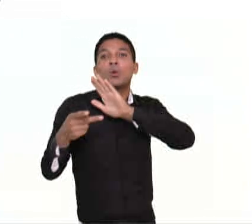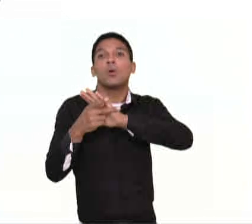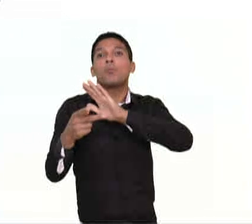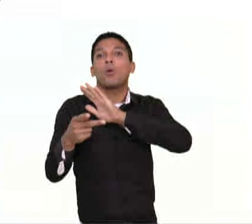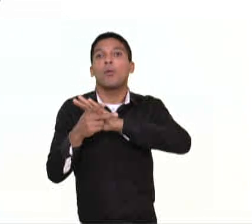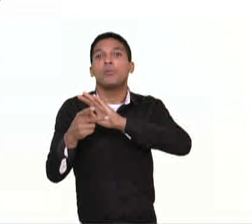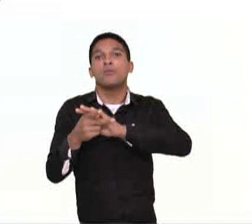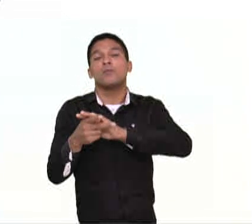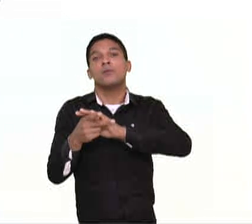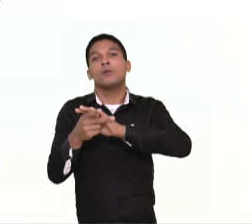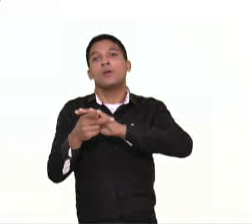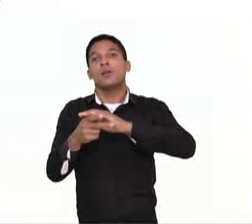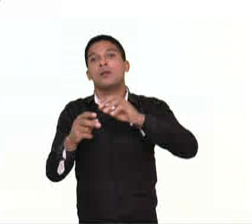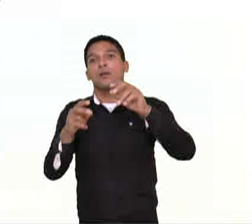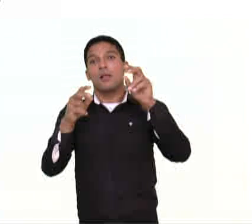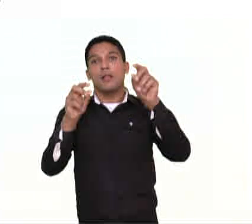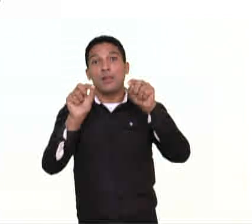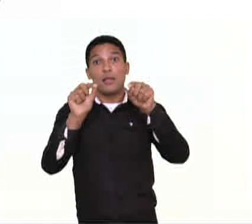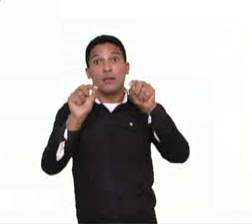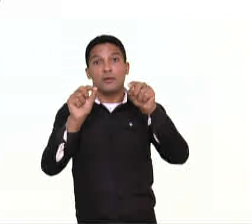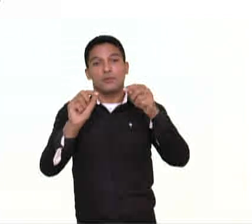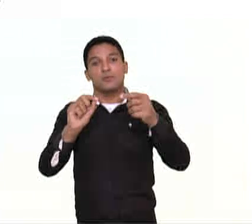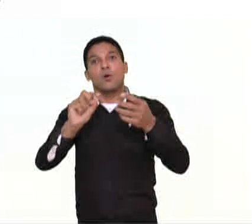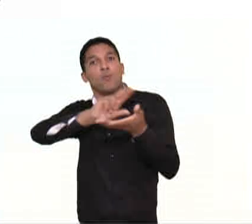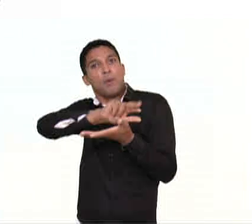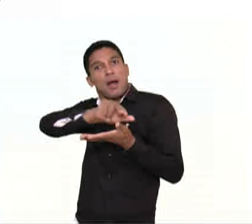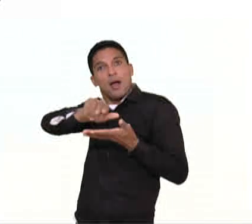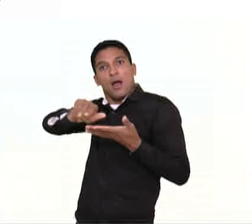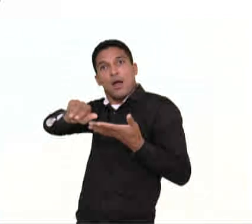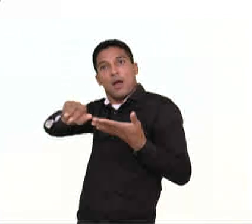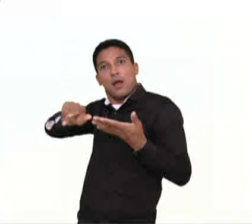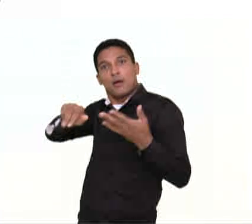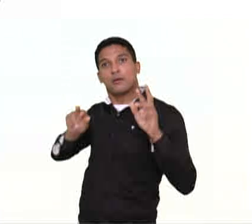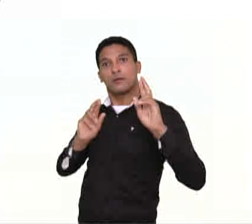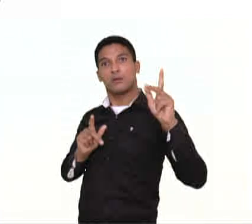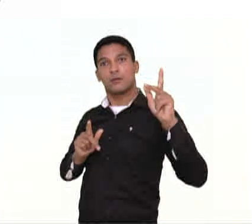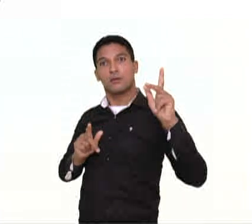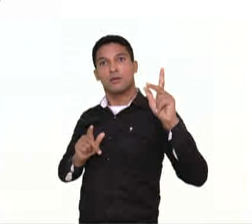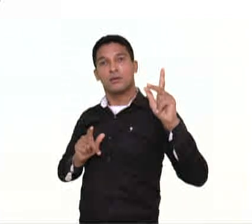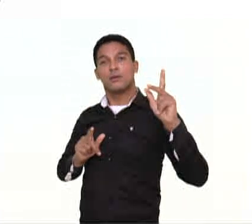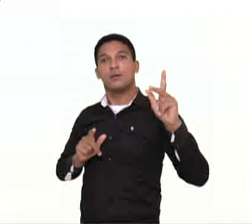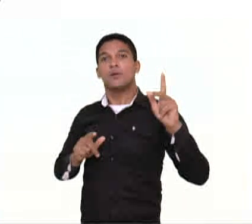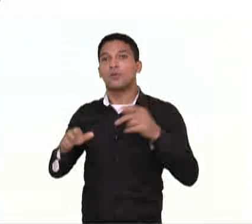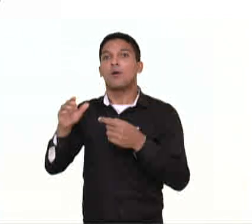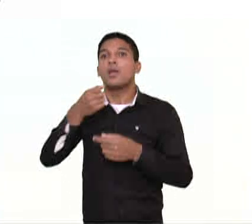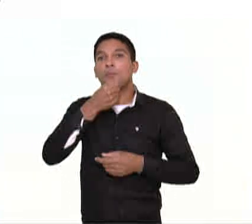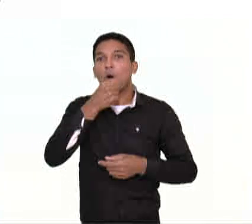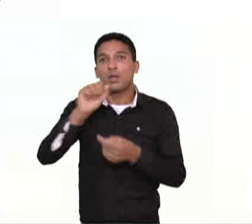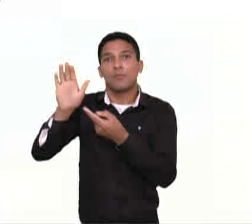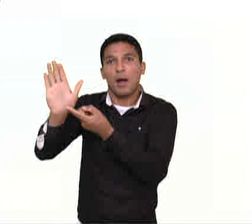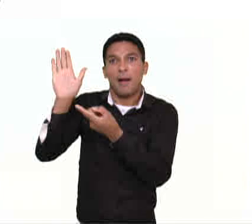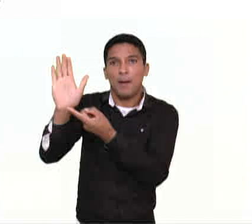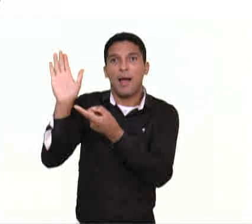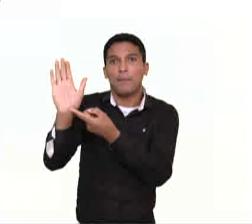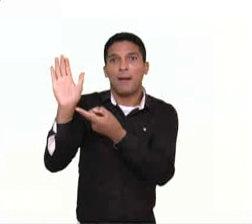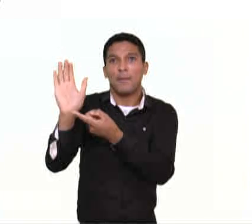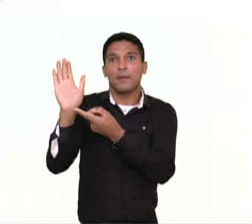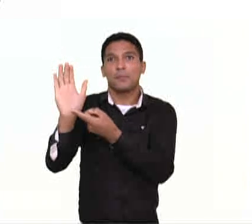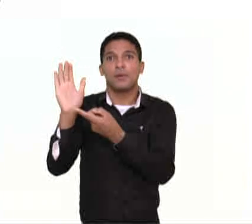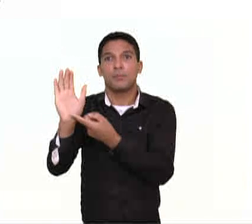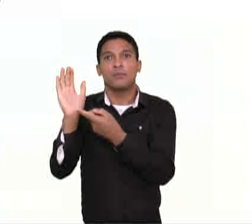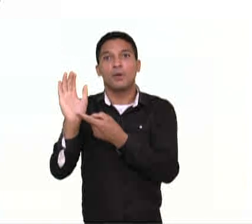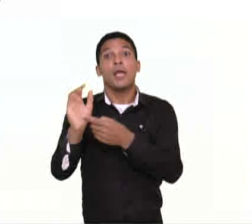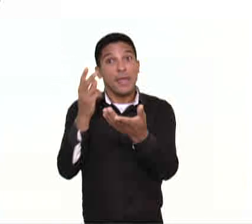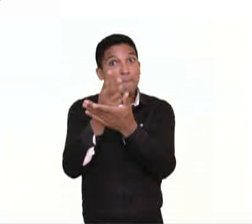A linguagem utilizada nesse tipo de texto, ela é objetiva, dinâmica e clara, que se caracteriza como uma